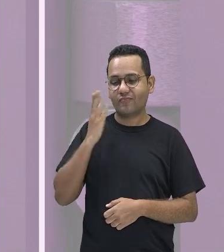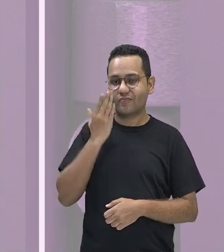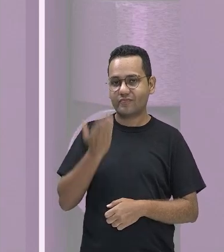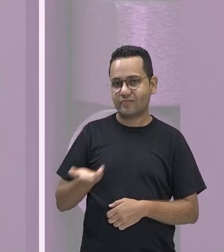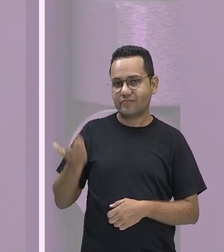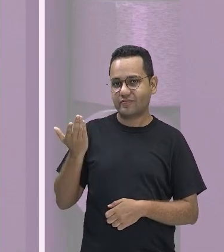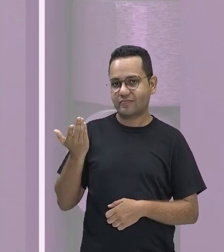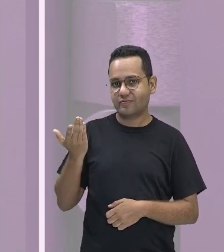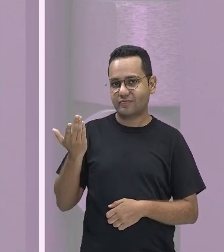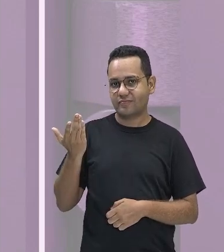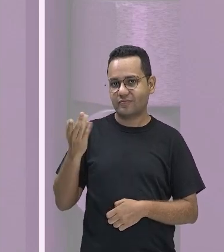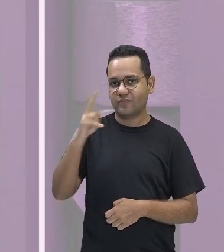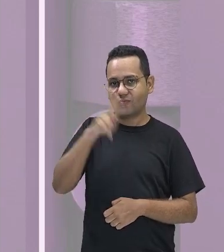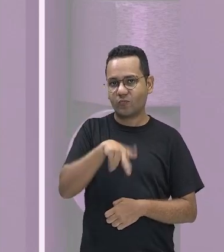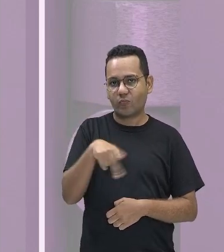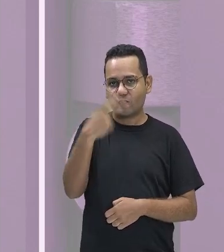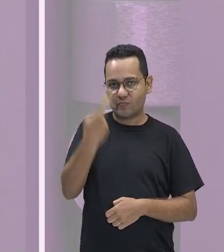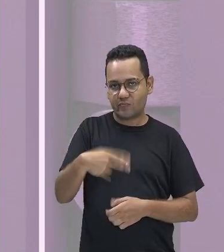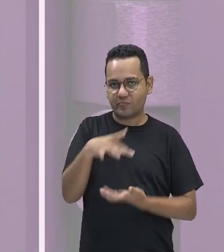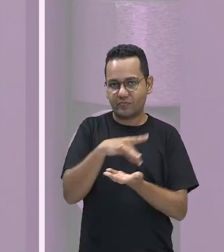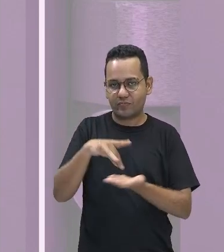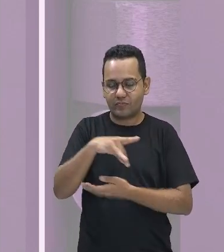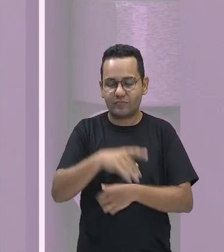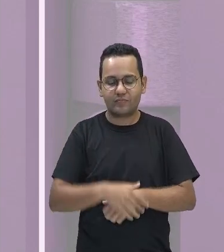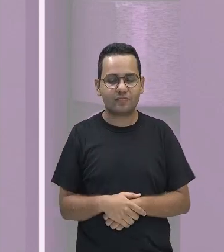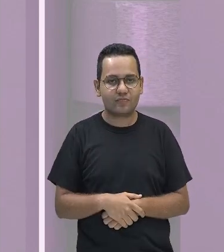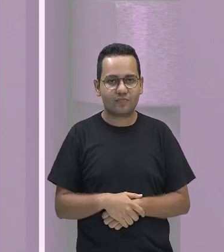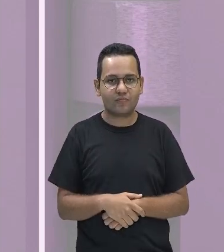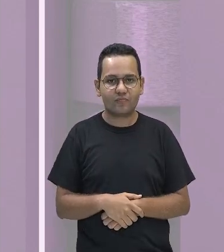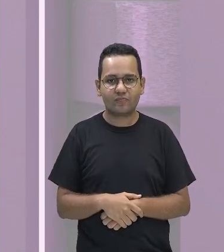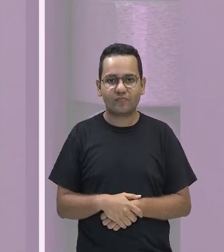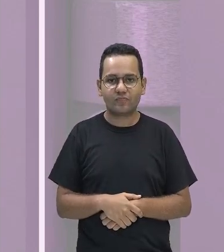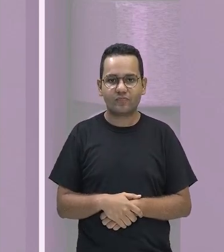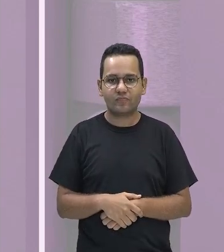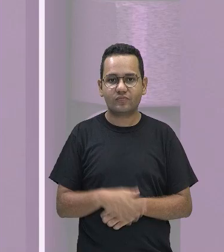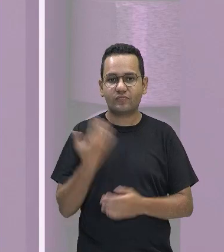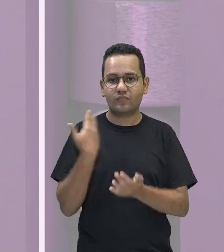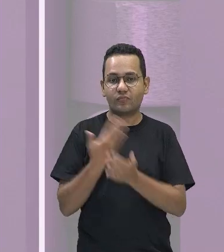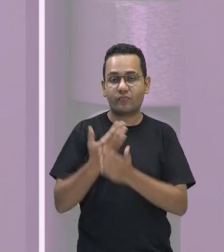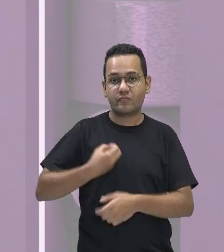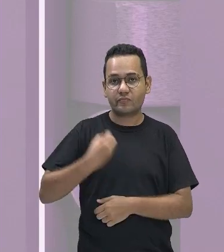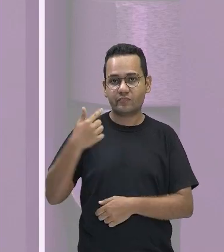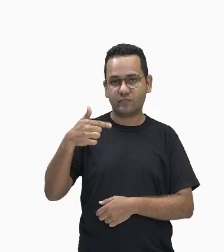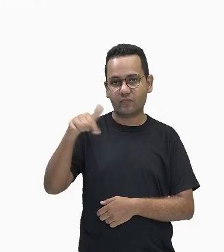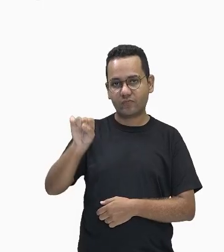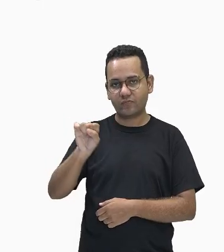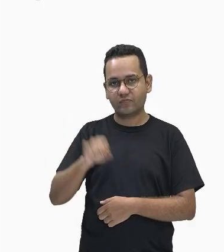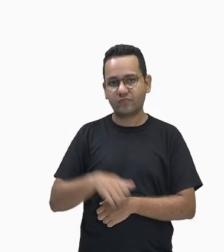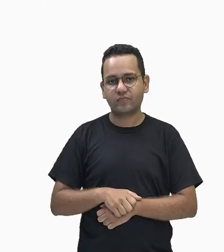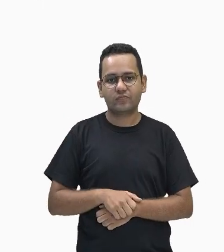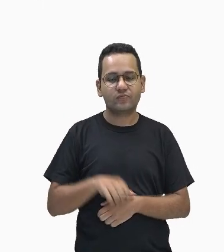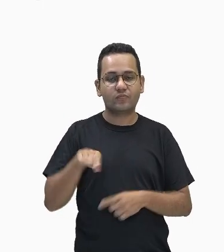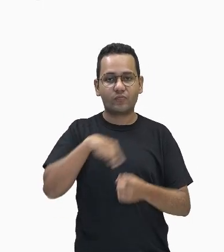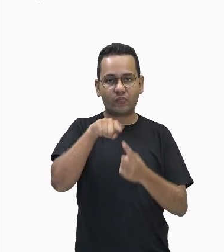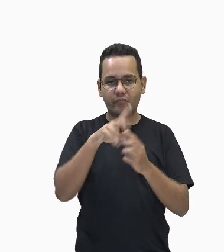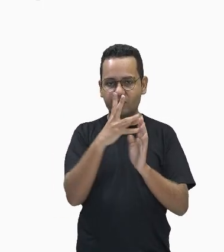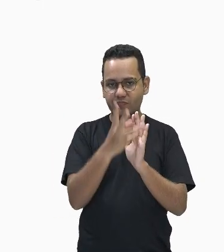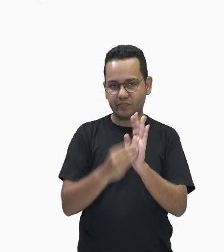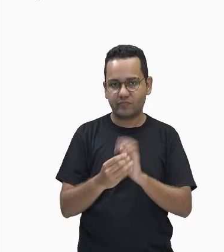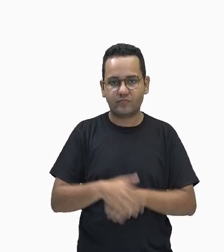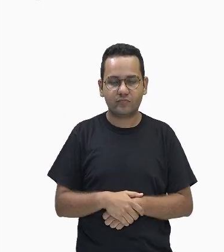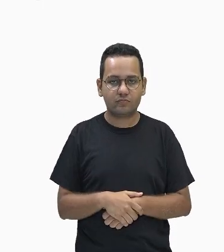de matemática aqui do Centro de Mídias, e esta é a nossa aula de número 78, que tem como objeto de